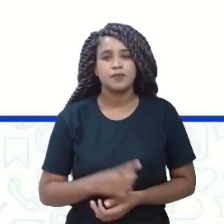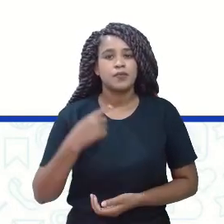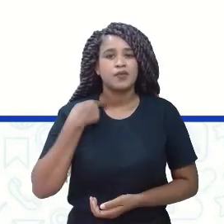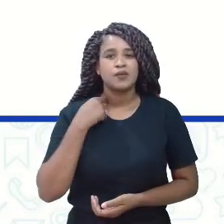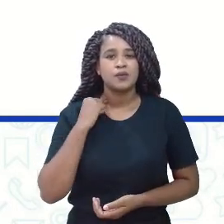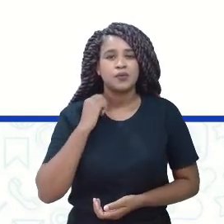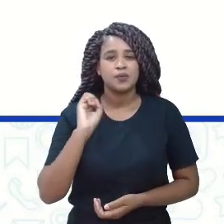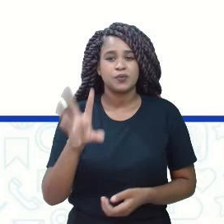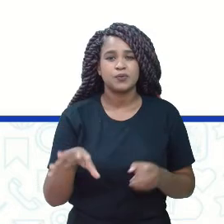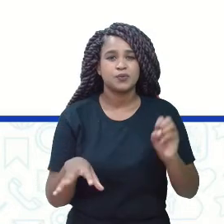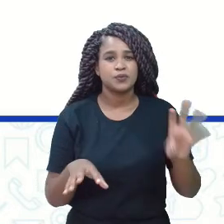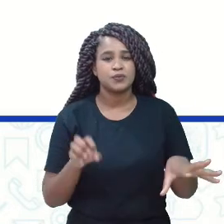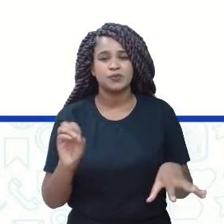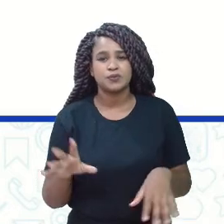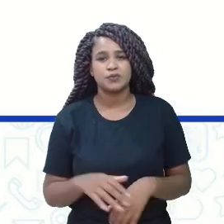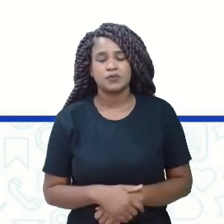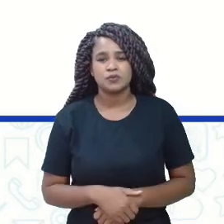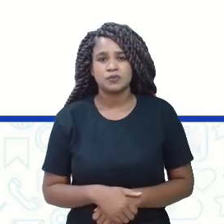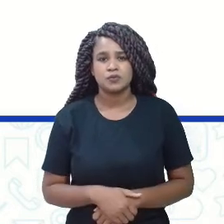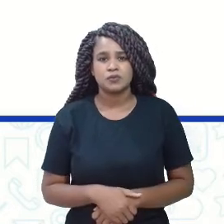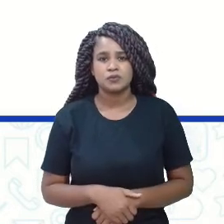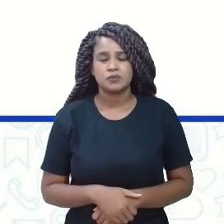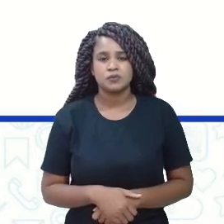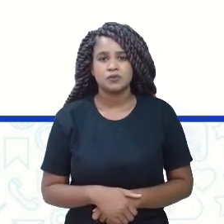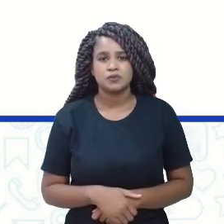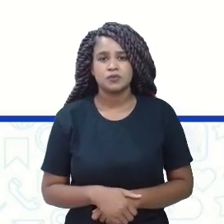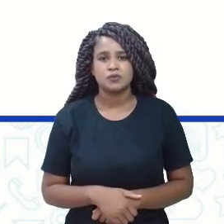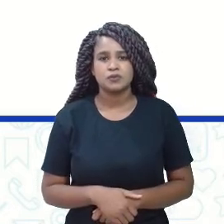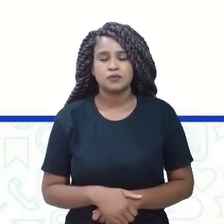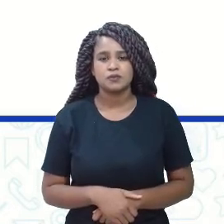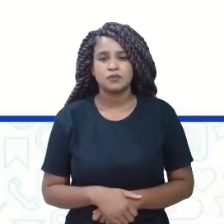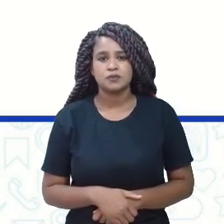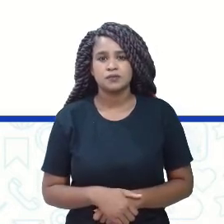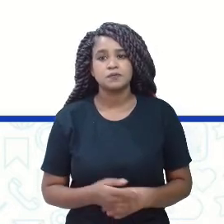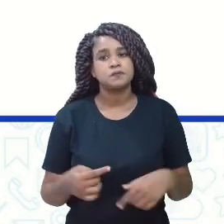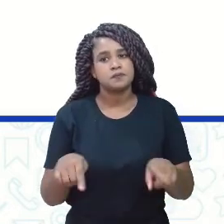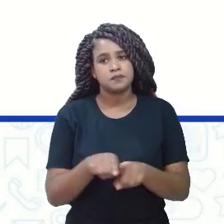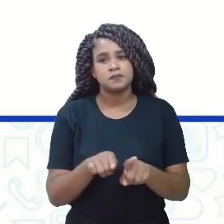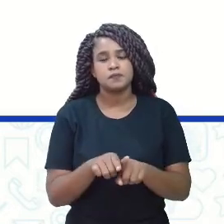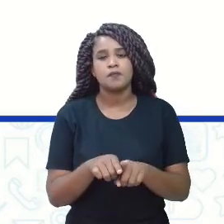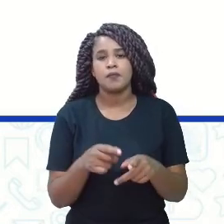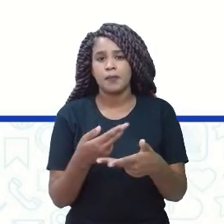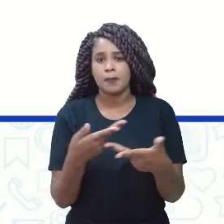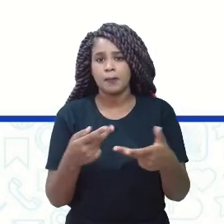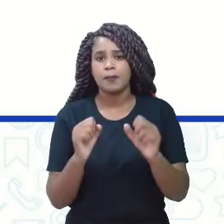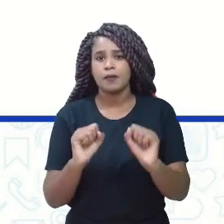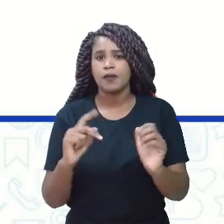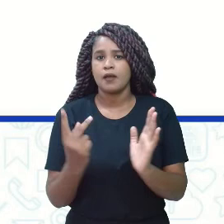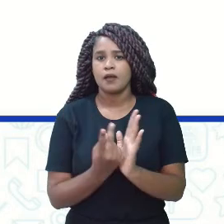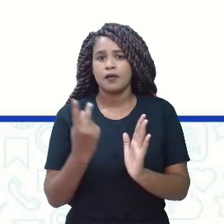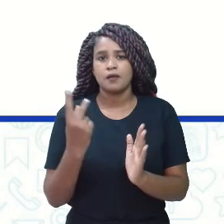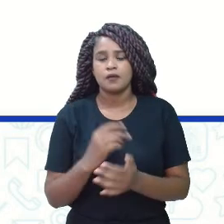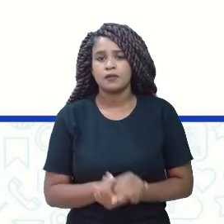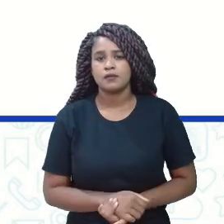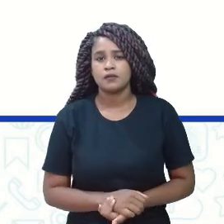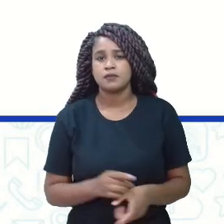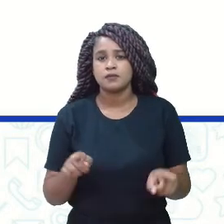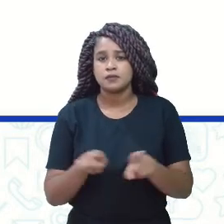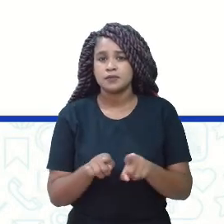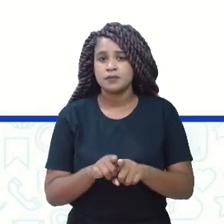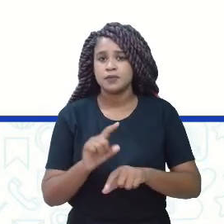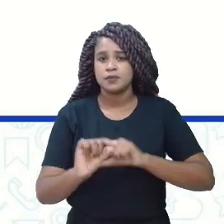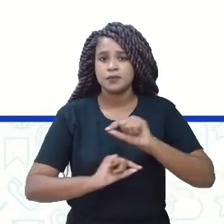poluição também é outro fator, né, que pode desgastar esses nossos recursos hídricos. O